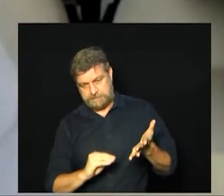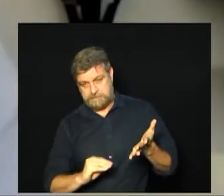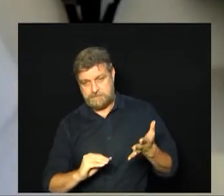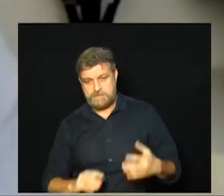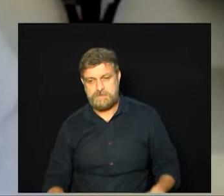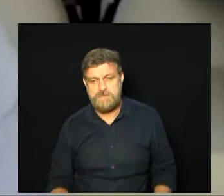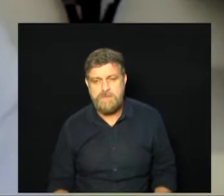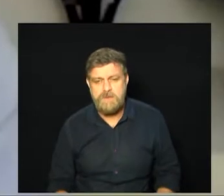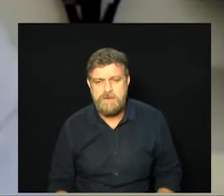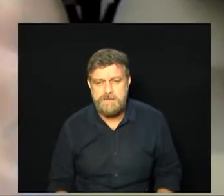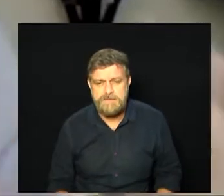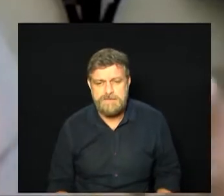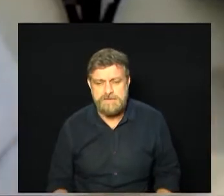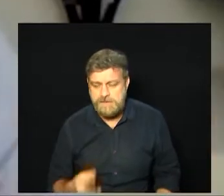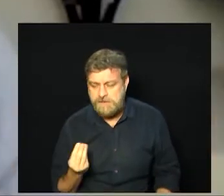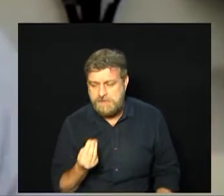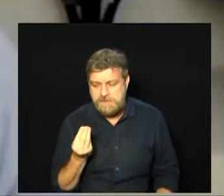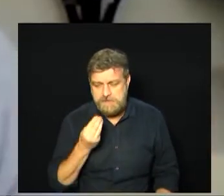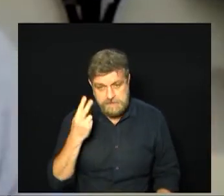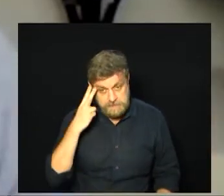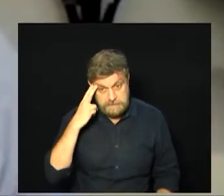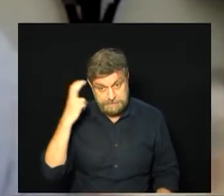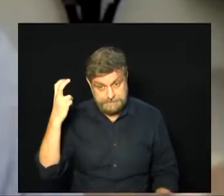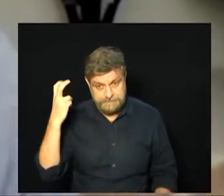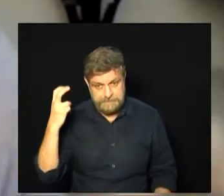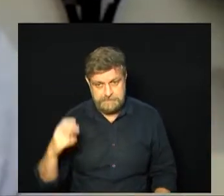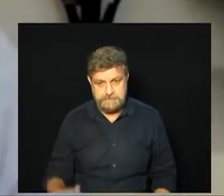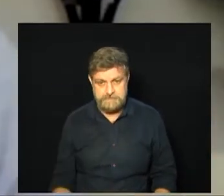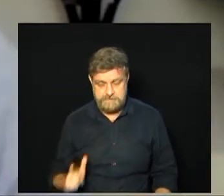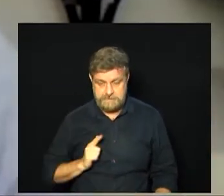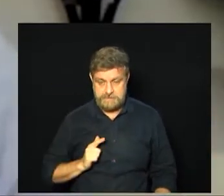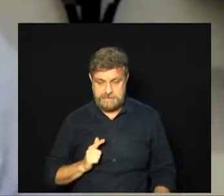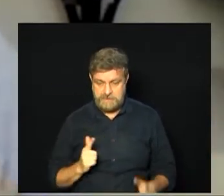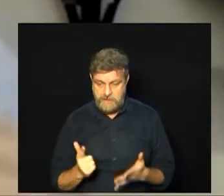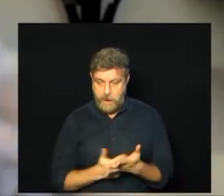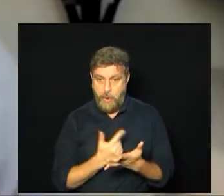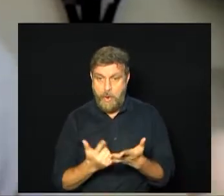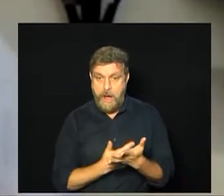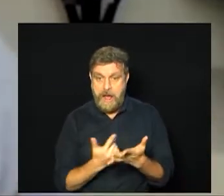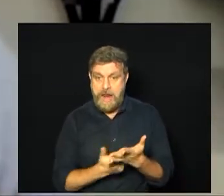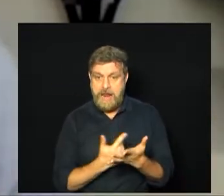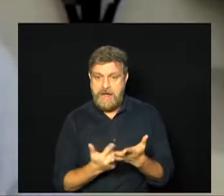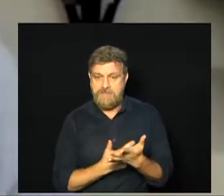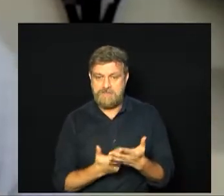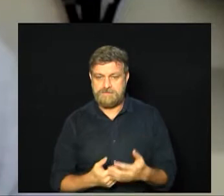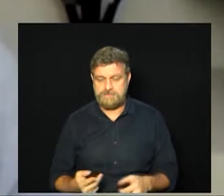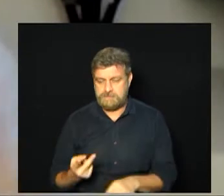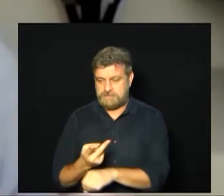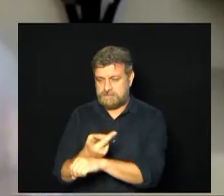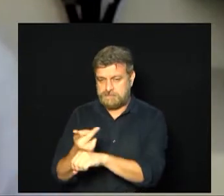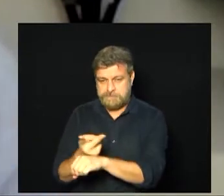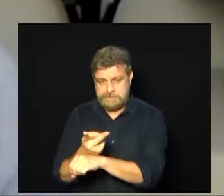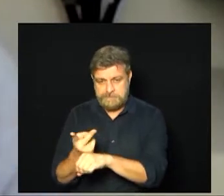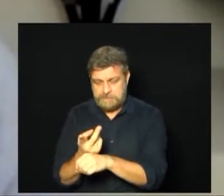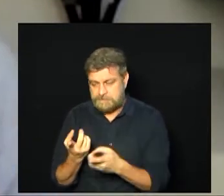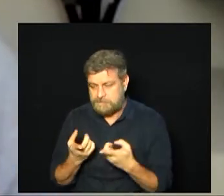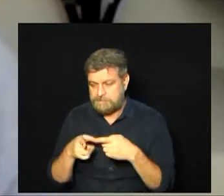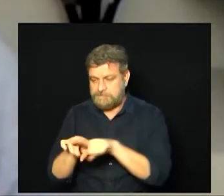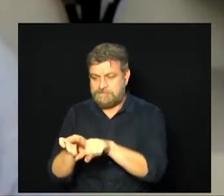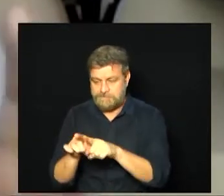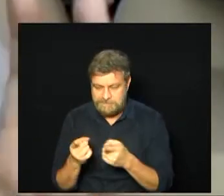mais inteligente para virar um livro. E aí eu resolvi buscar os parceiros.